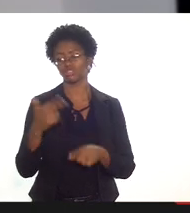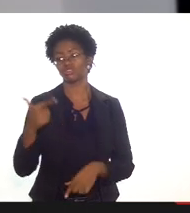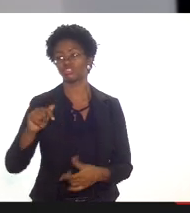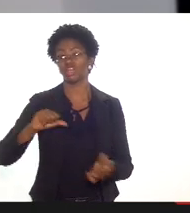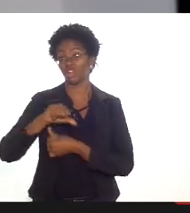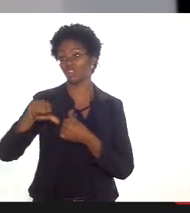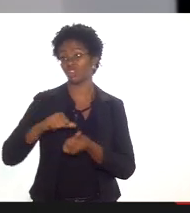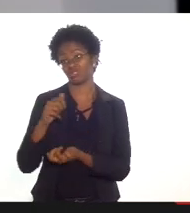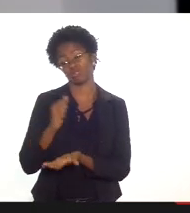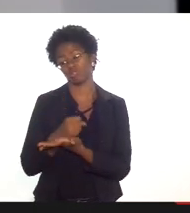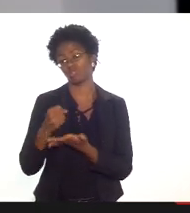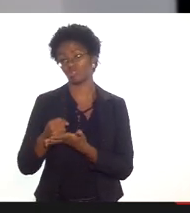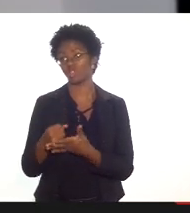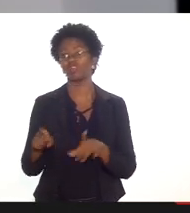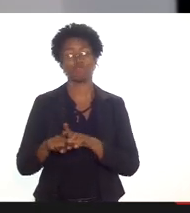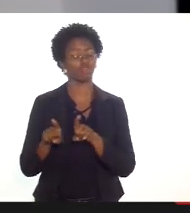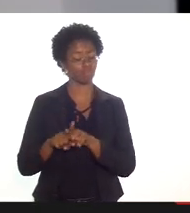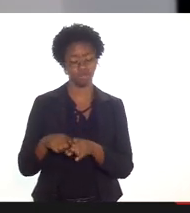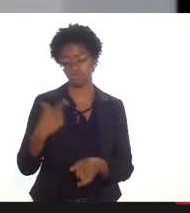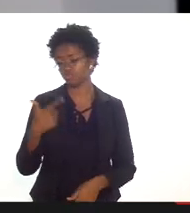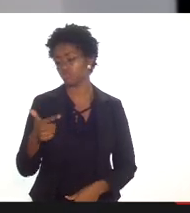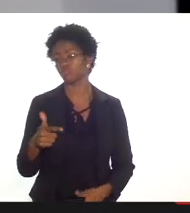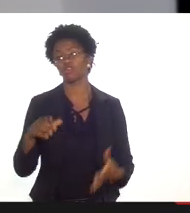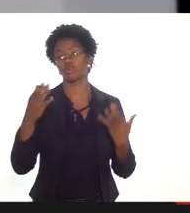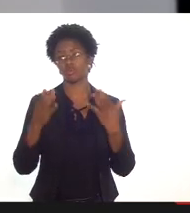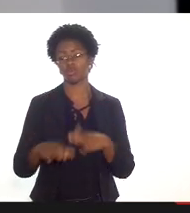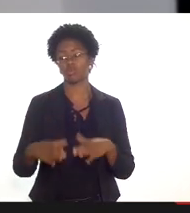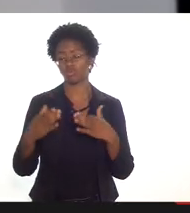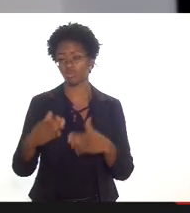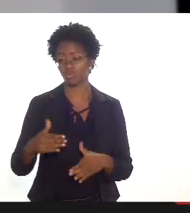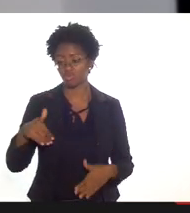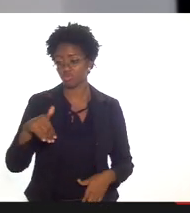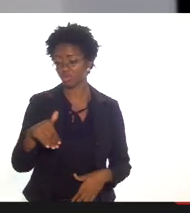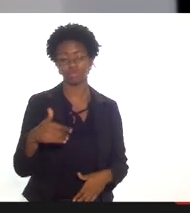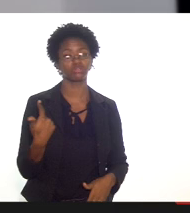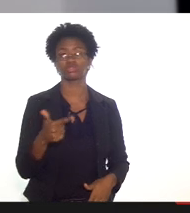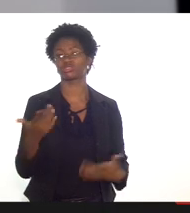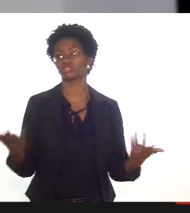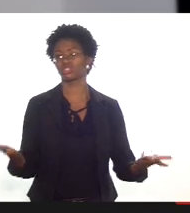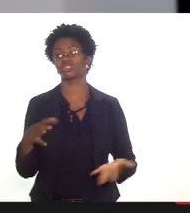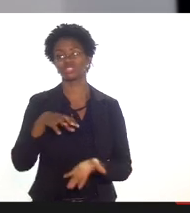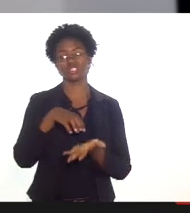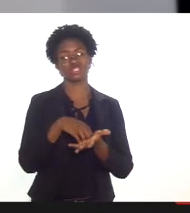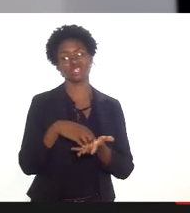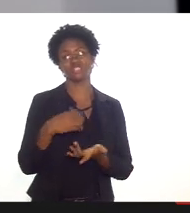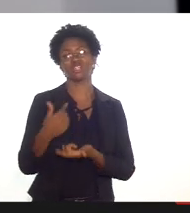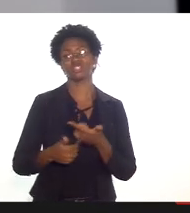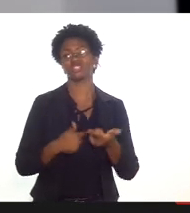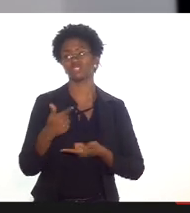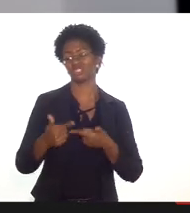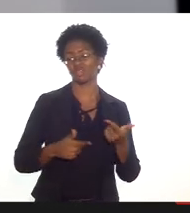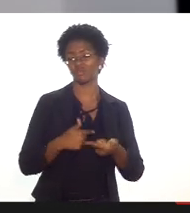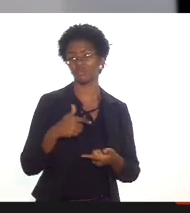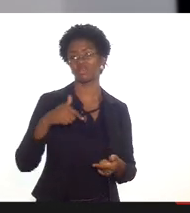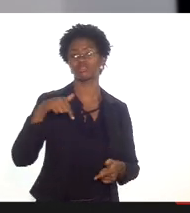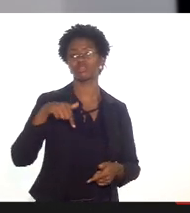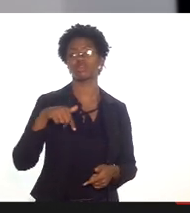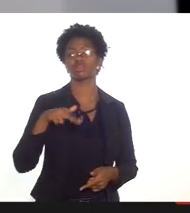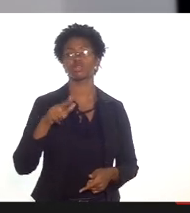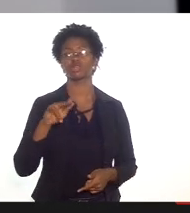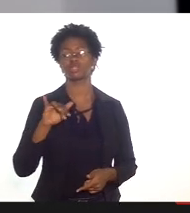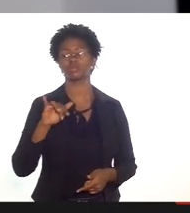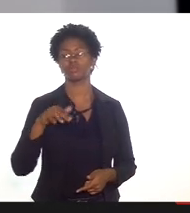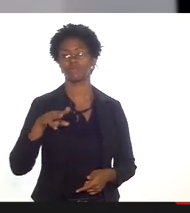renovação do contrato nem concurso previsto. E esse centro de tratamento de queimados, ele era uma referência